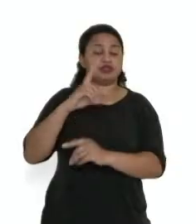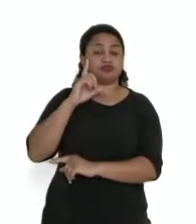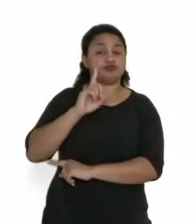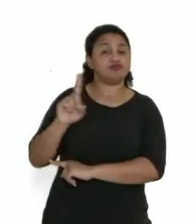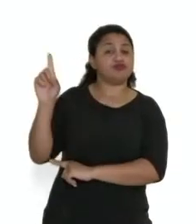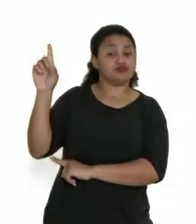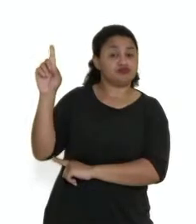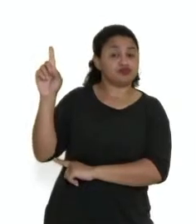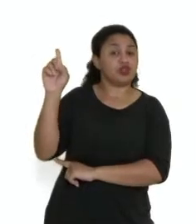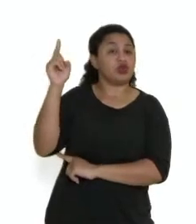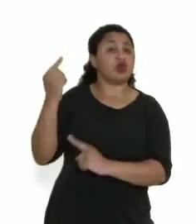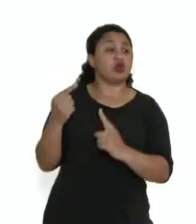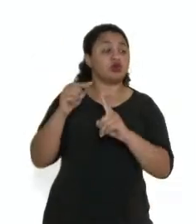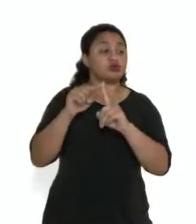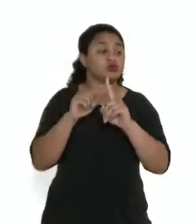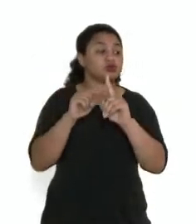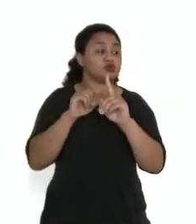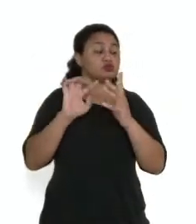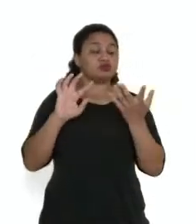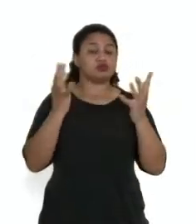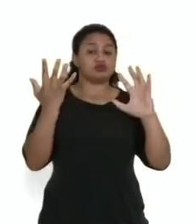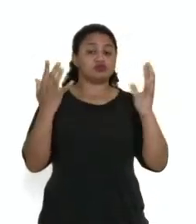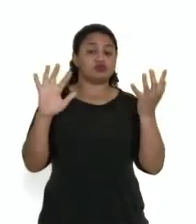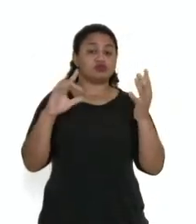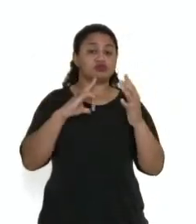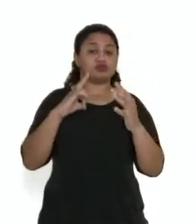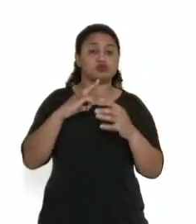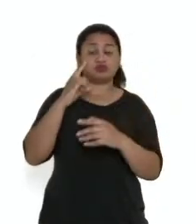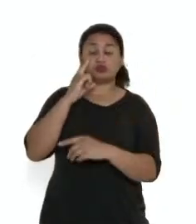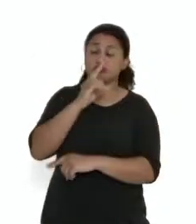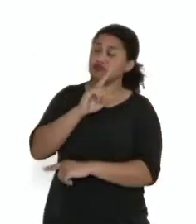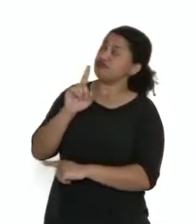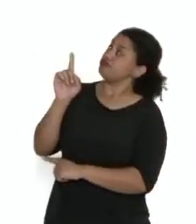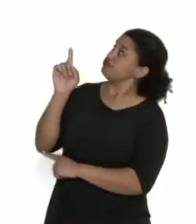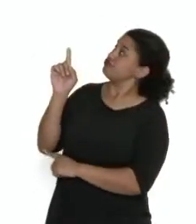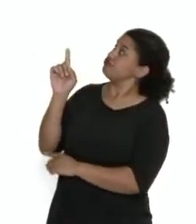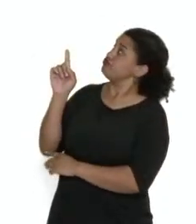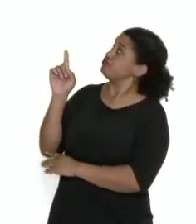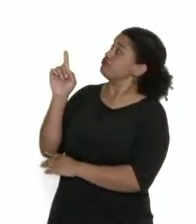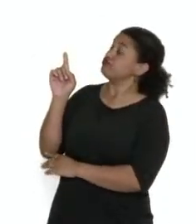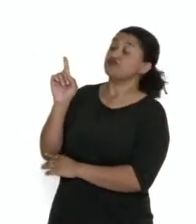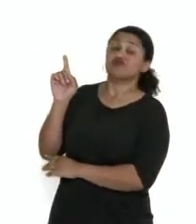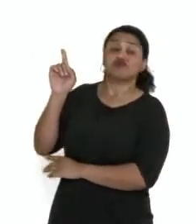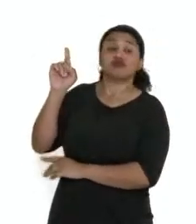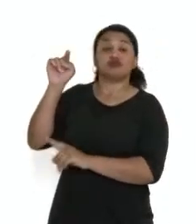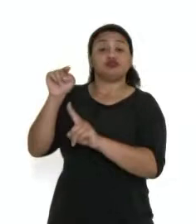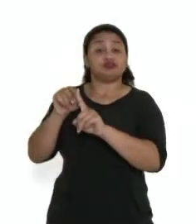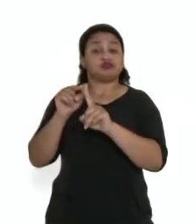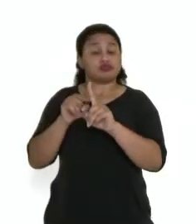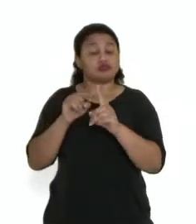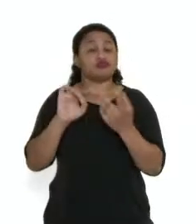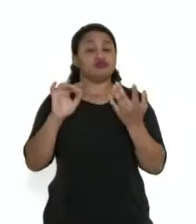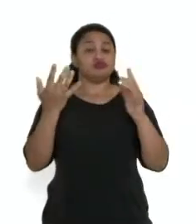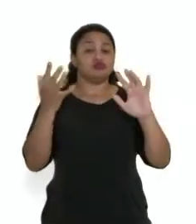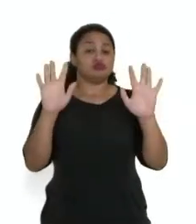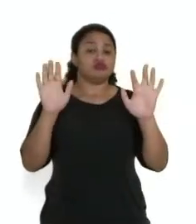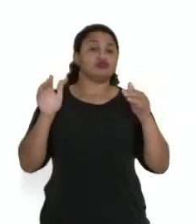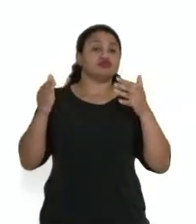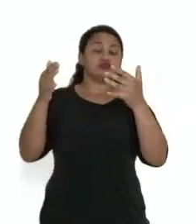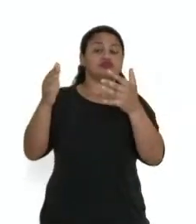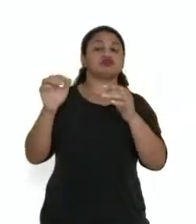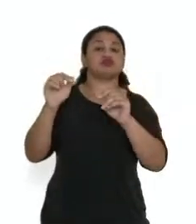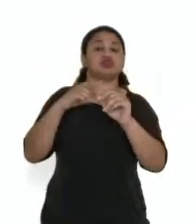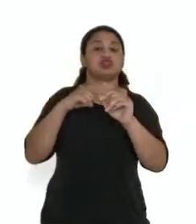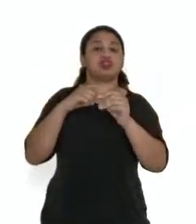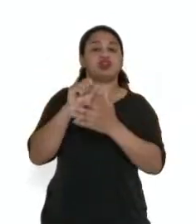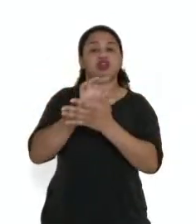referência da região Nordeste, né? Porque é um tipo climático específico daquela parte do Brasil. A imagem vai